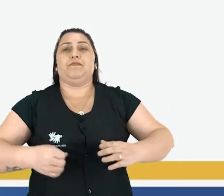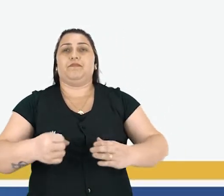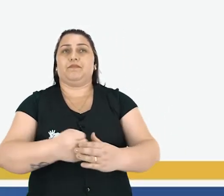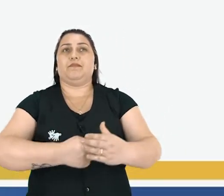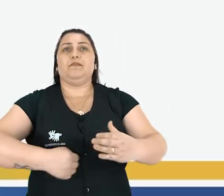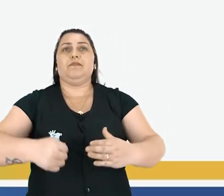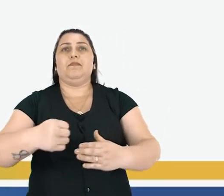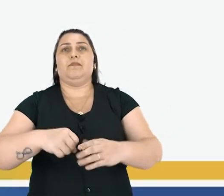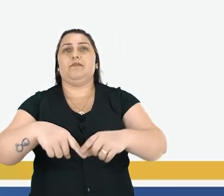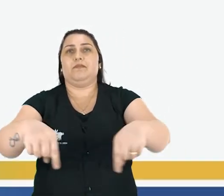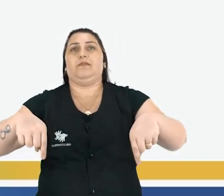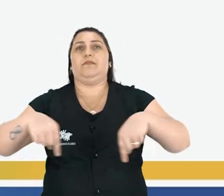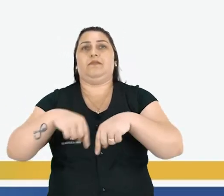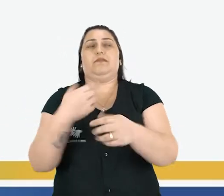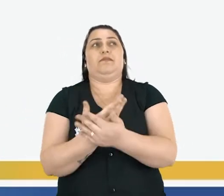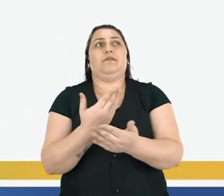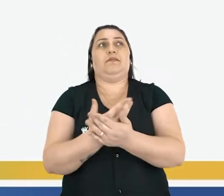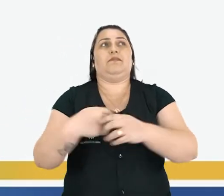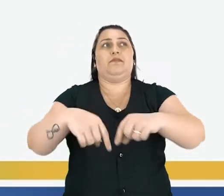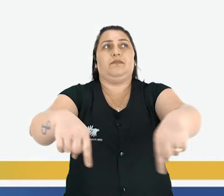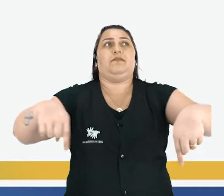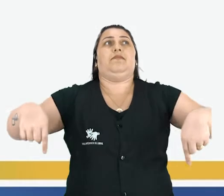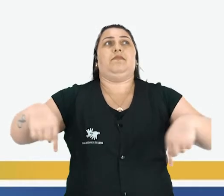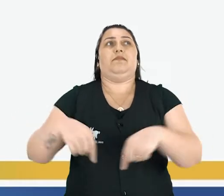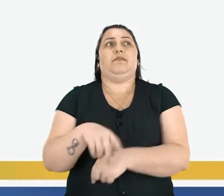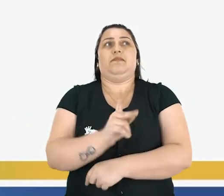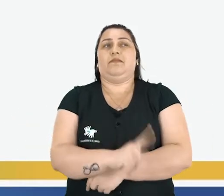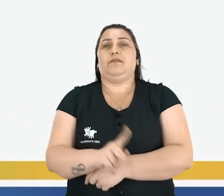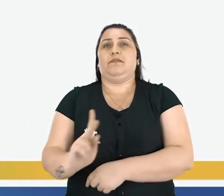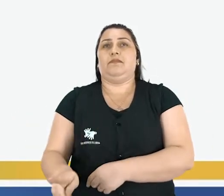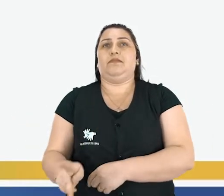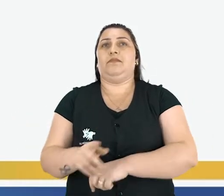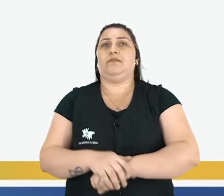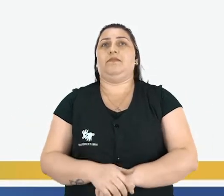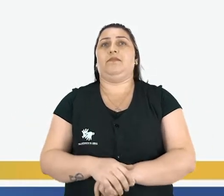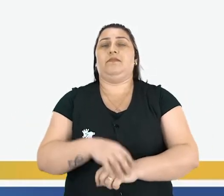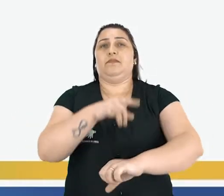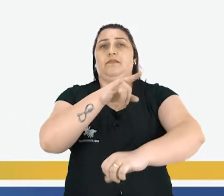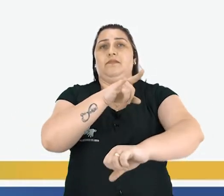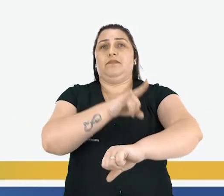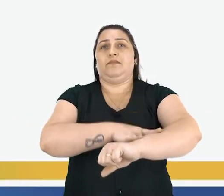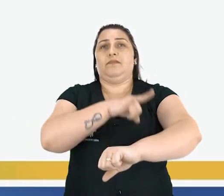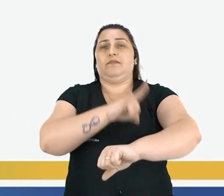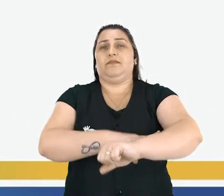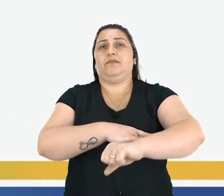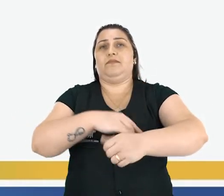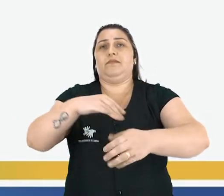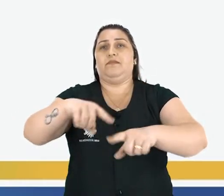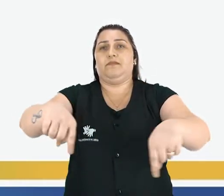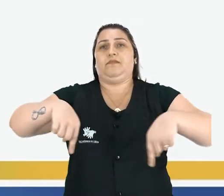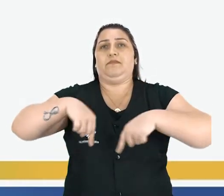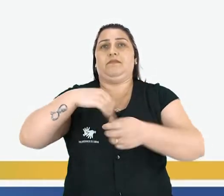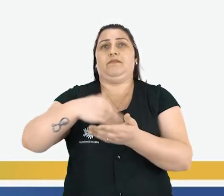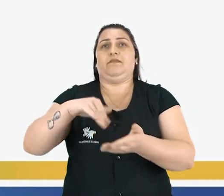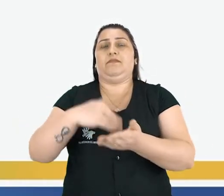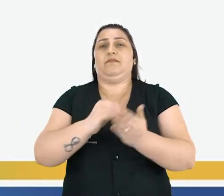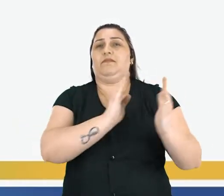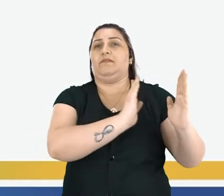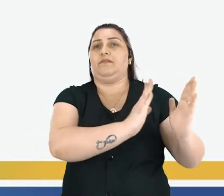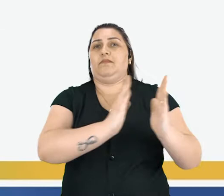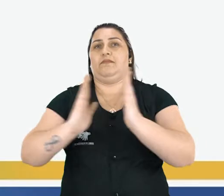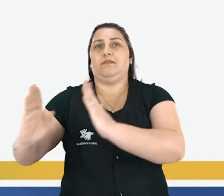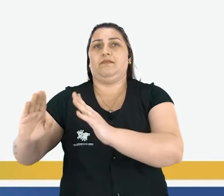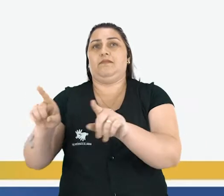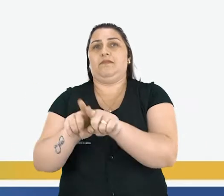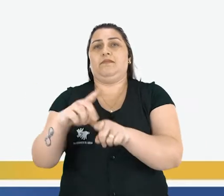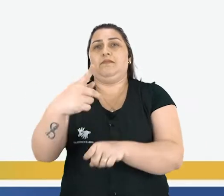cantina sala de aula sala dos professores banheiro secretaria